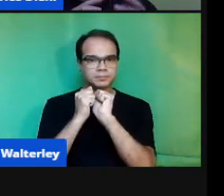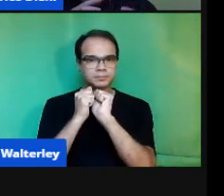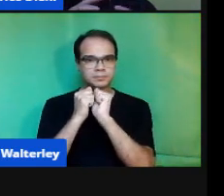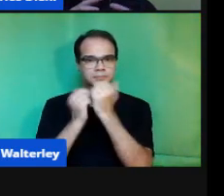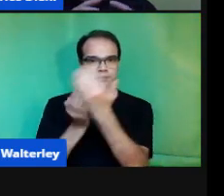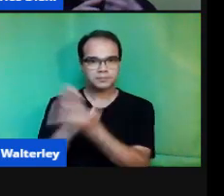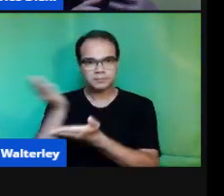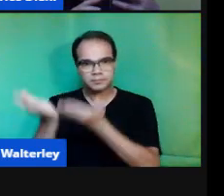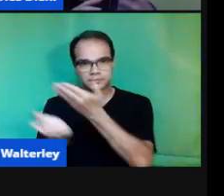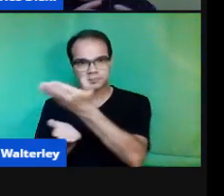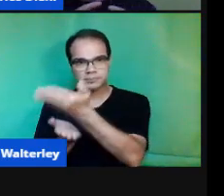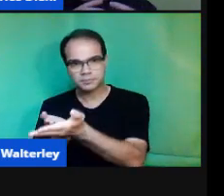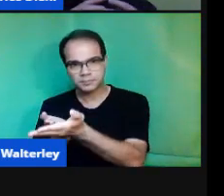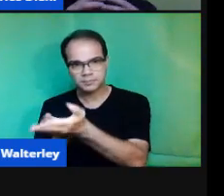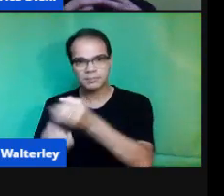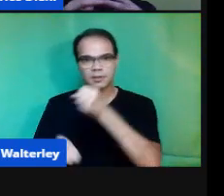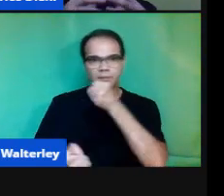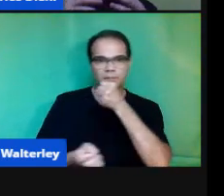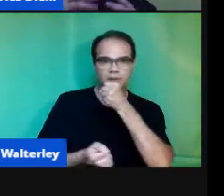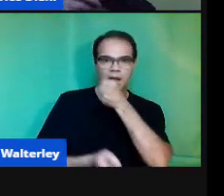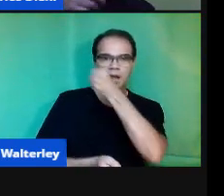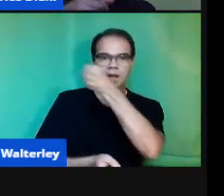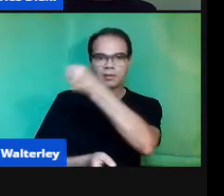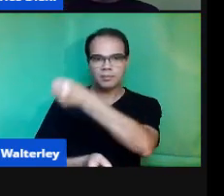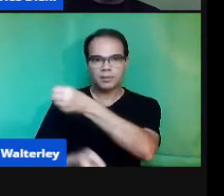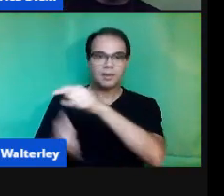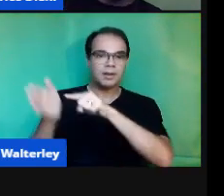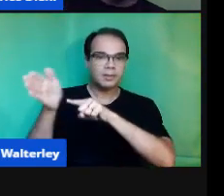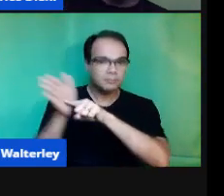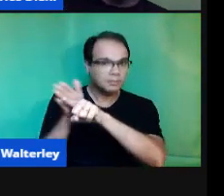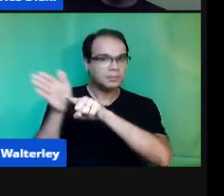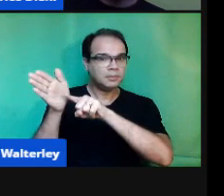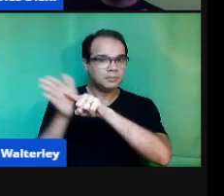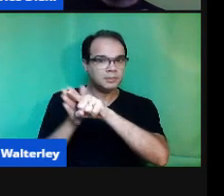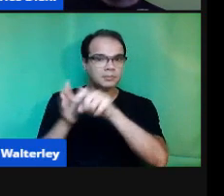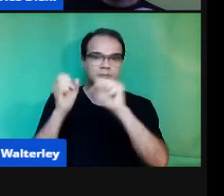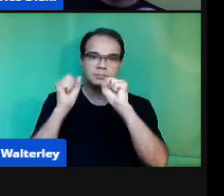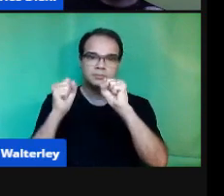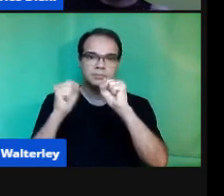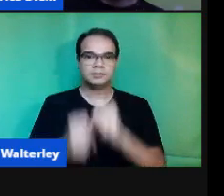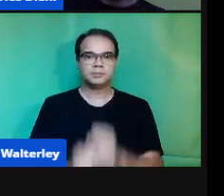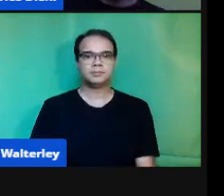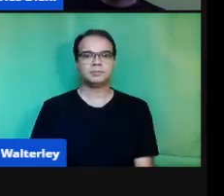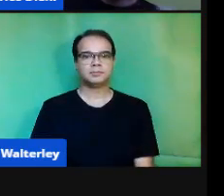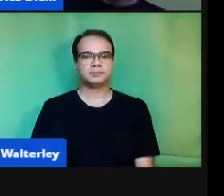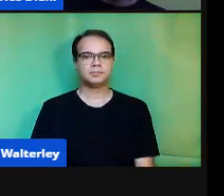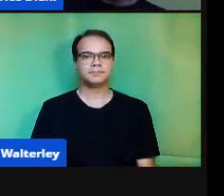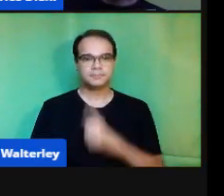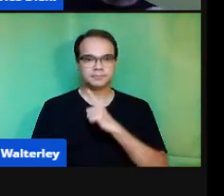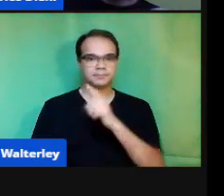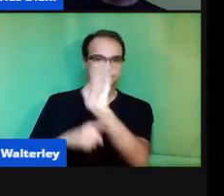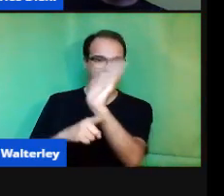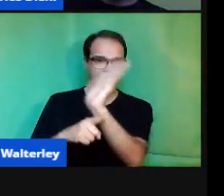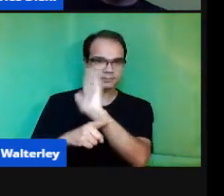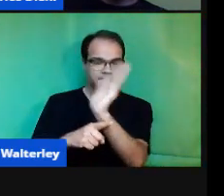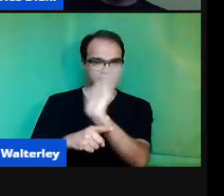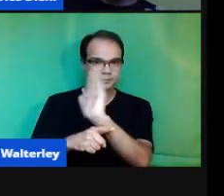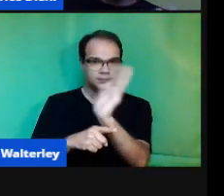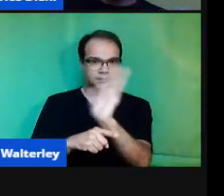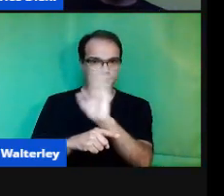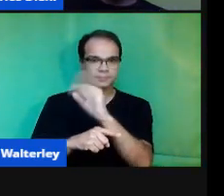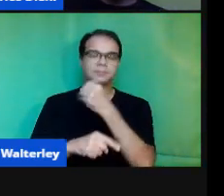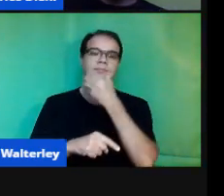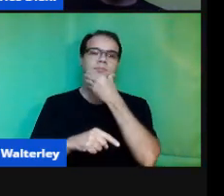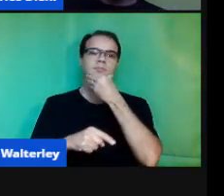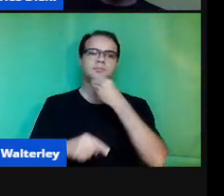o entrevistado, conduzir. Aqui, a gente tem um vídeo, o Edifício Master, do Eduardo Coutinho, que é